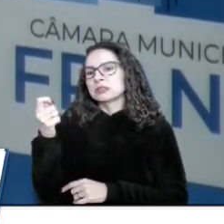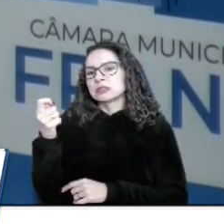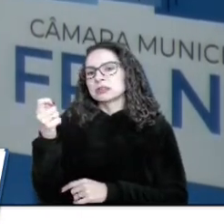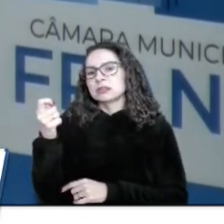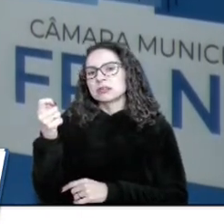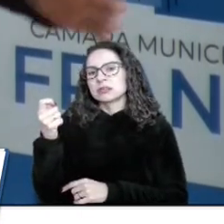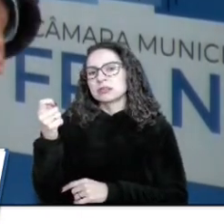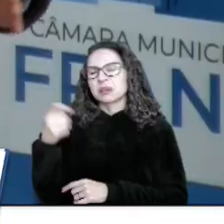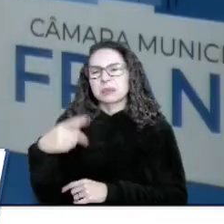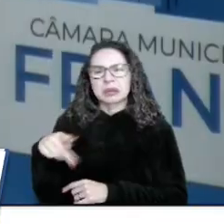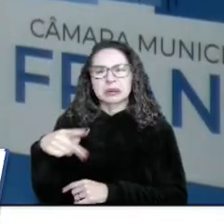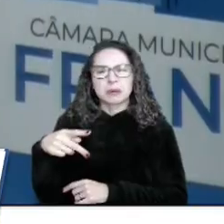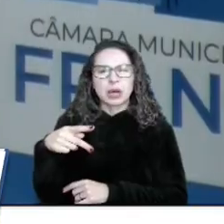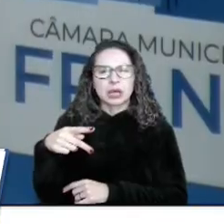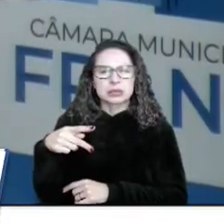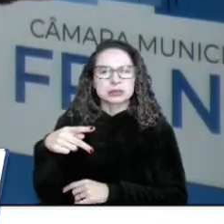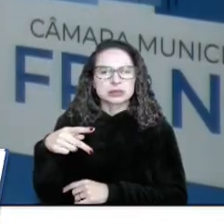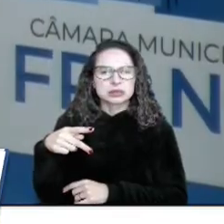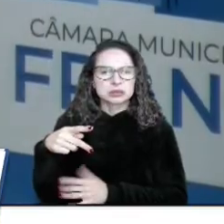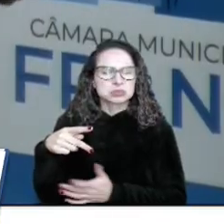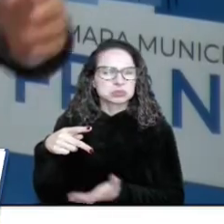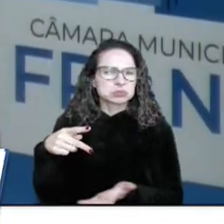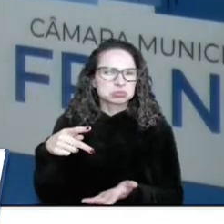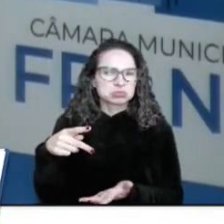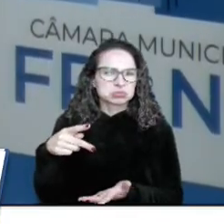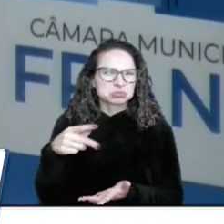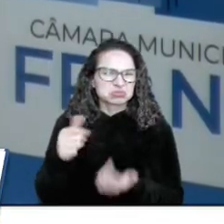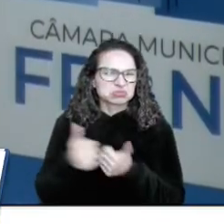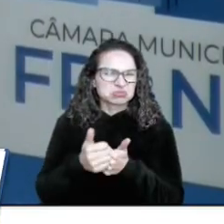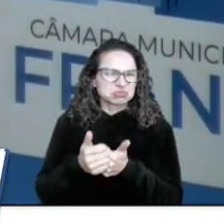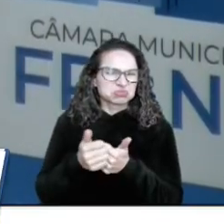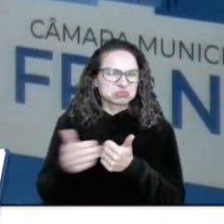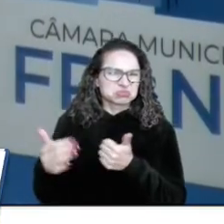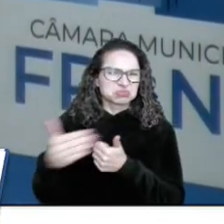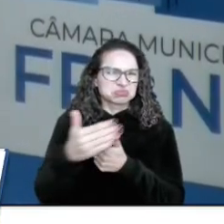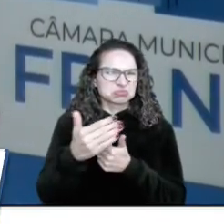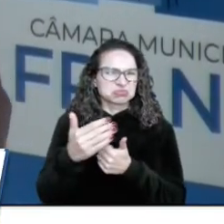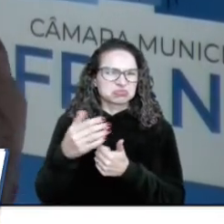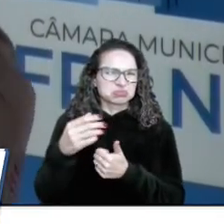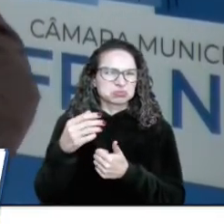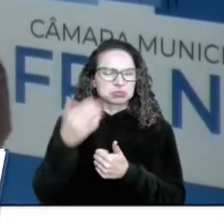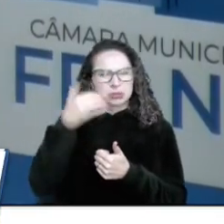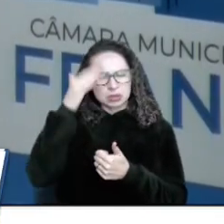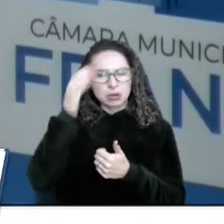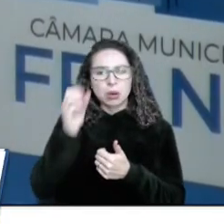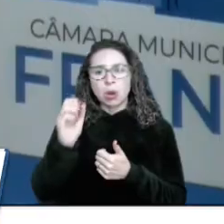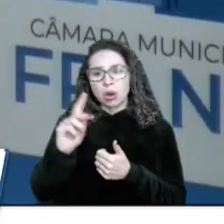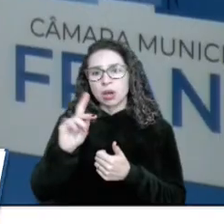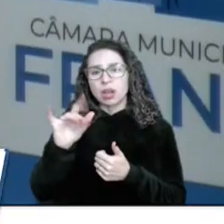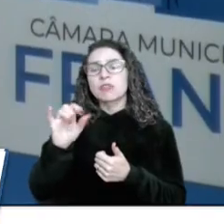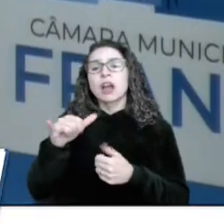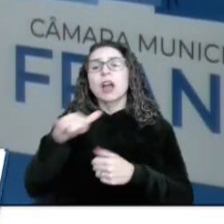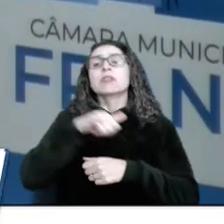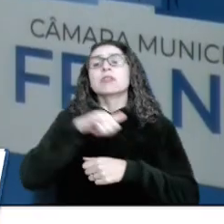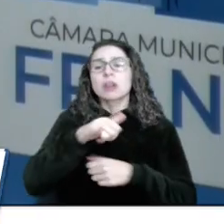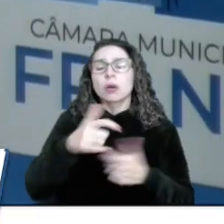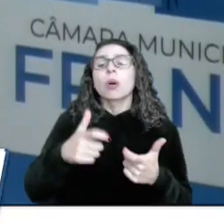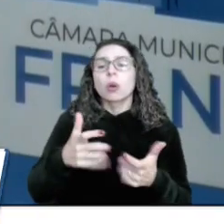Paraguai ou por Guaíra, aqui no Paraná. Tá bom, e depois vai pegar avião para onde? Para